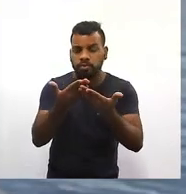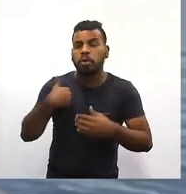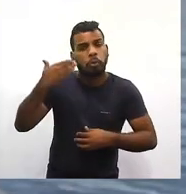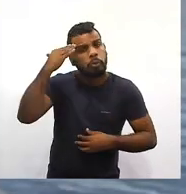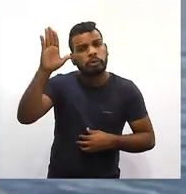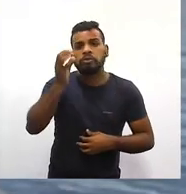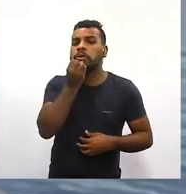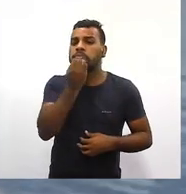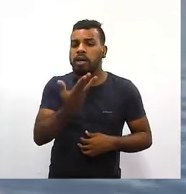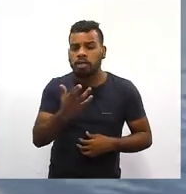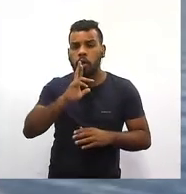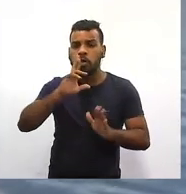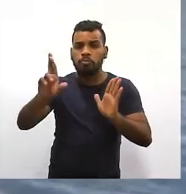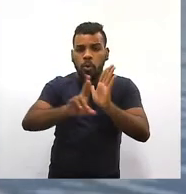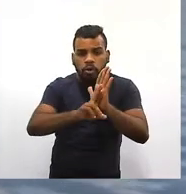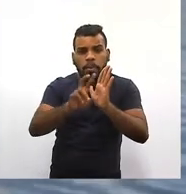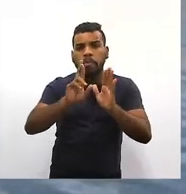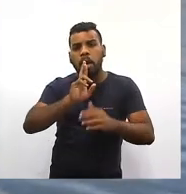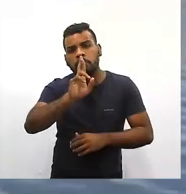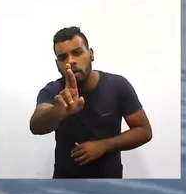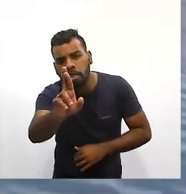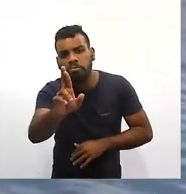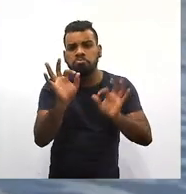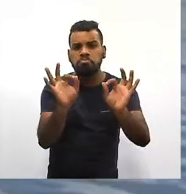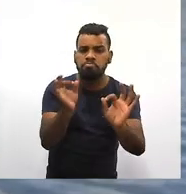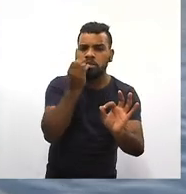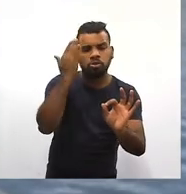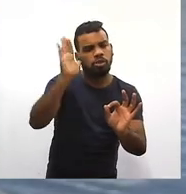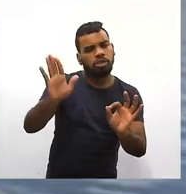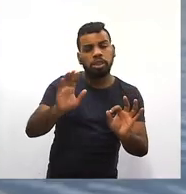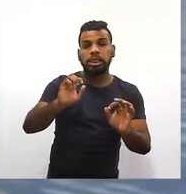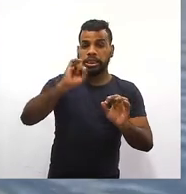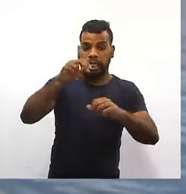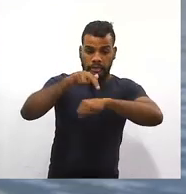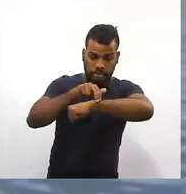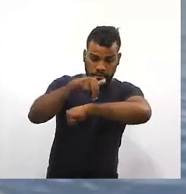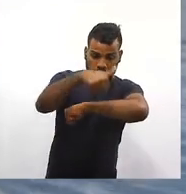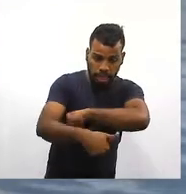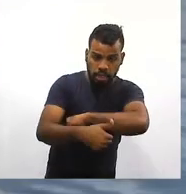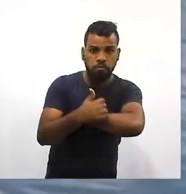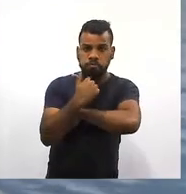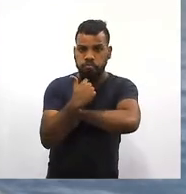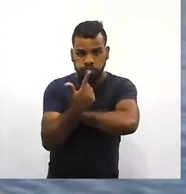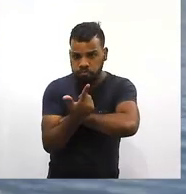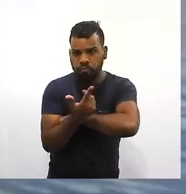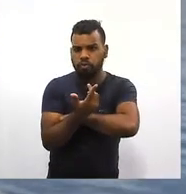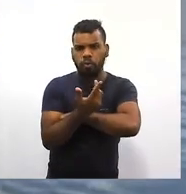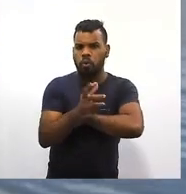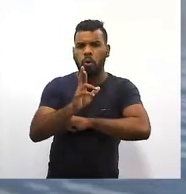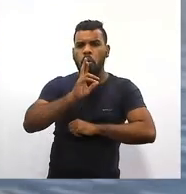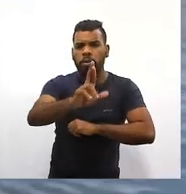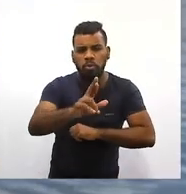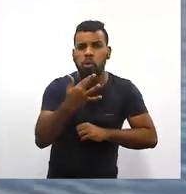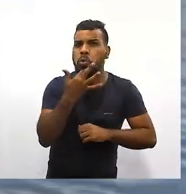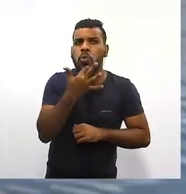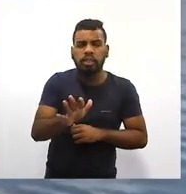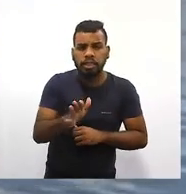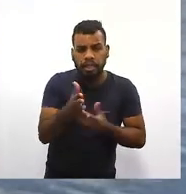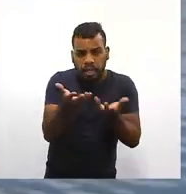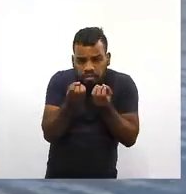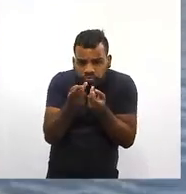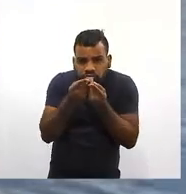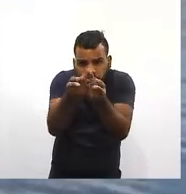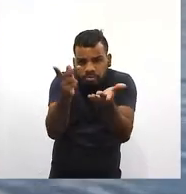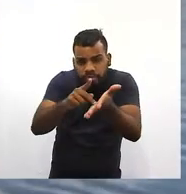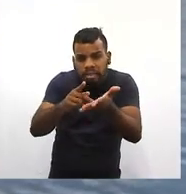a resposta da pergunta que fazia. Se não vale mais saltar fora da ponte da vida. Nem conheço essa resposta, se quer mesmo que eu lhe diga.